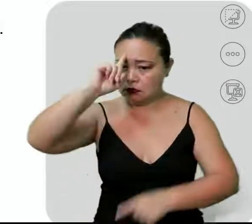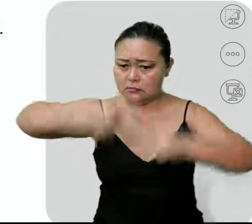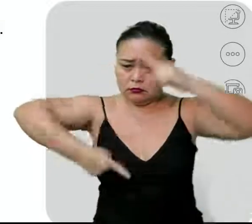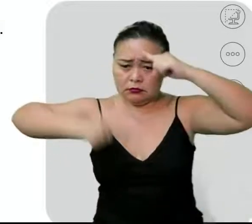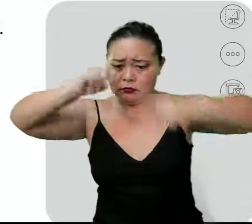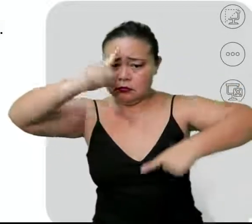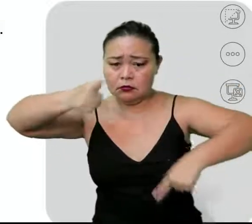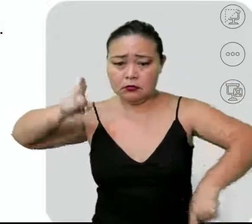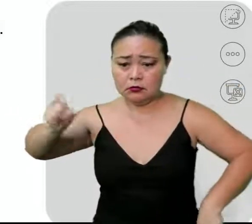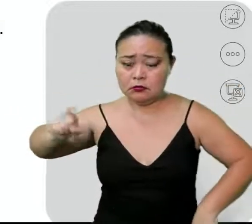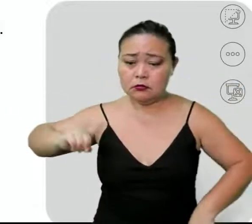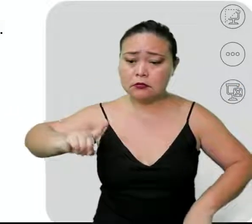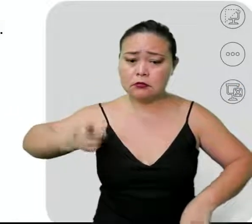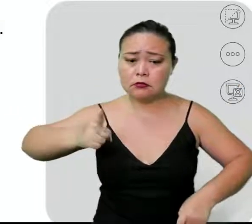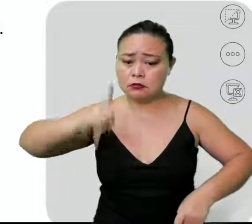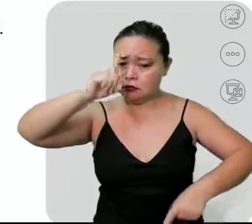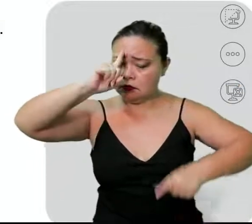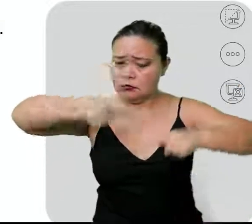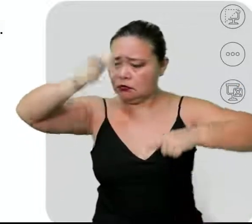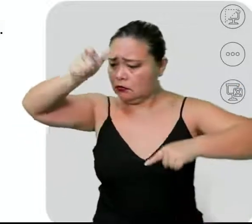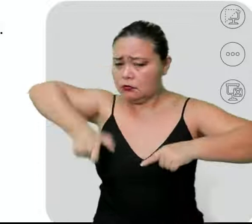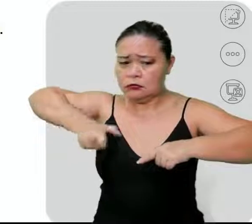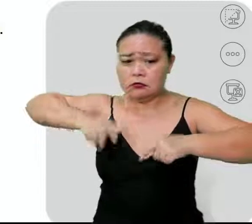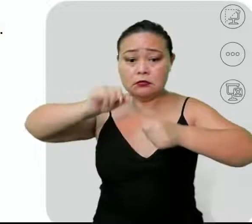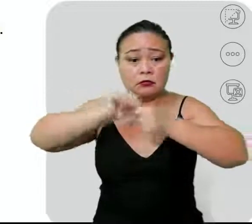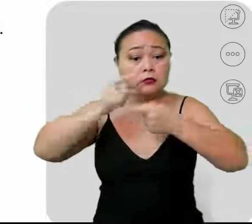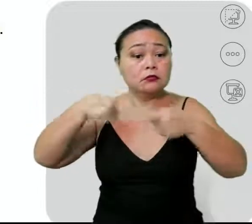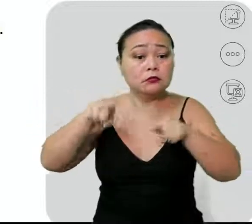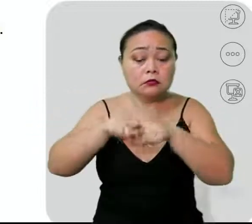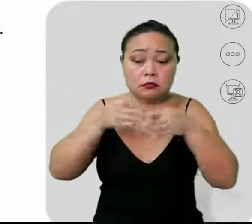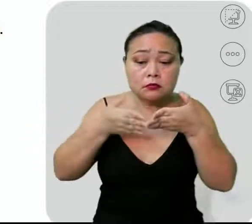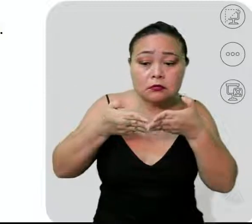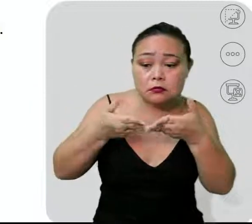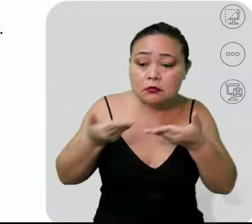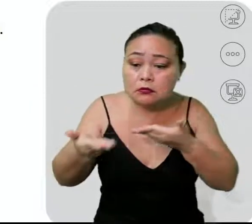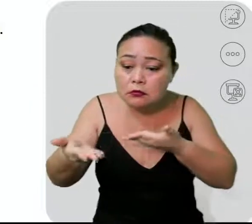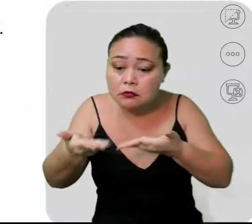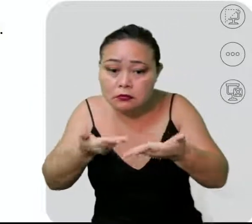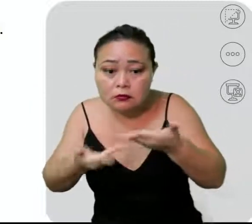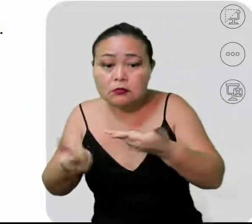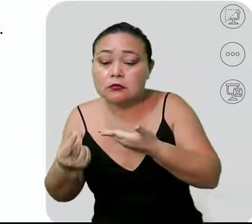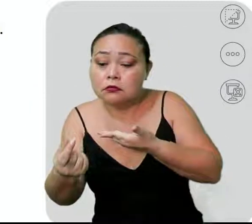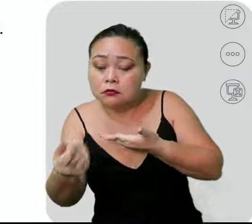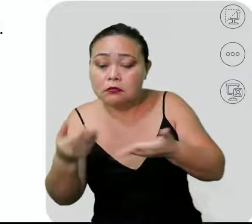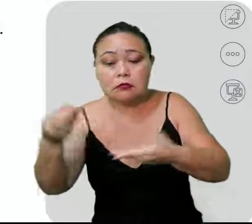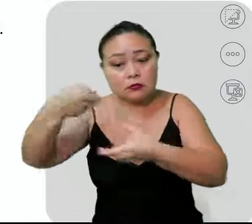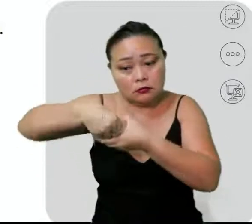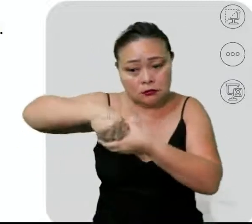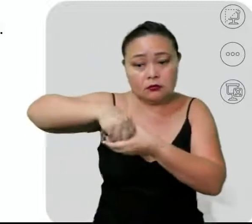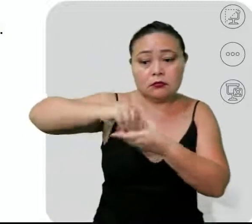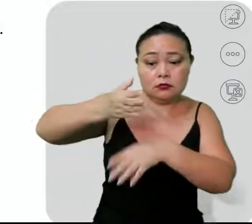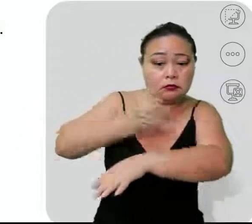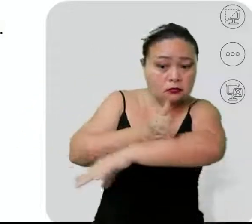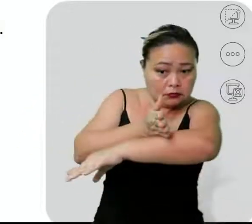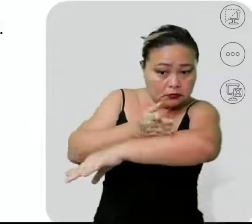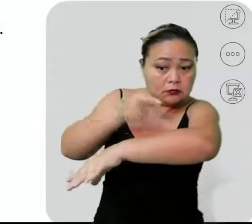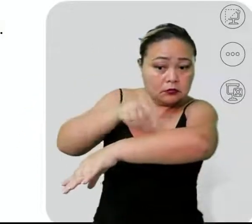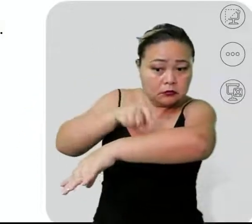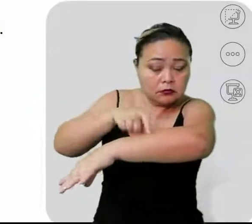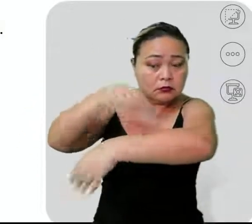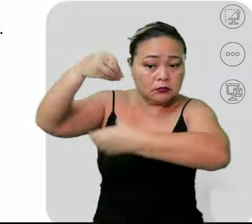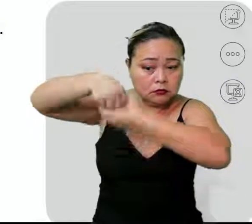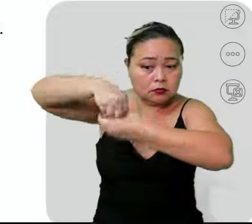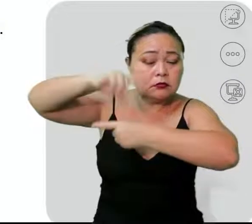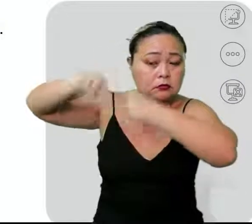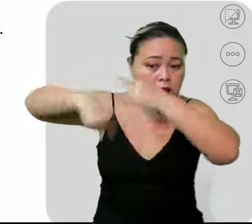absolutismo Olha aí apareceu a palavra mercantilismo econômico que também está dentro da idade média